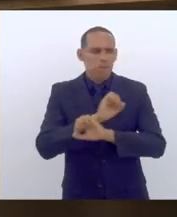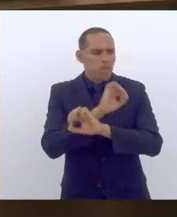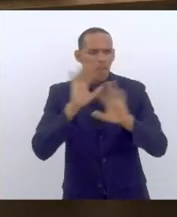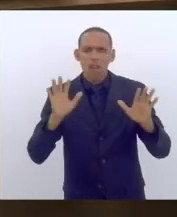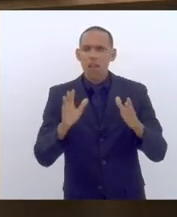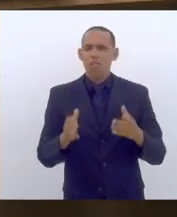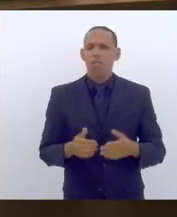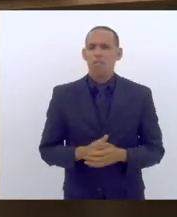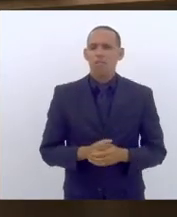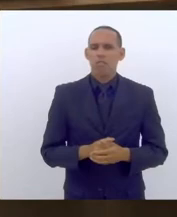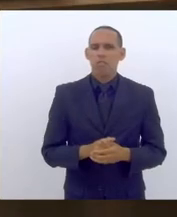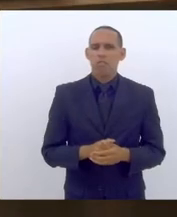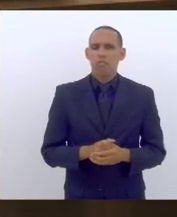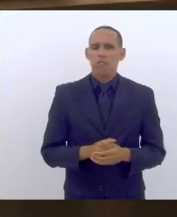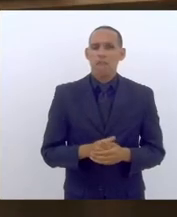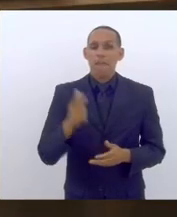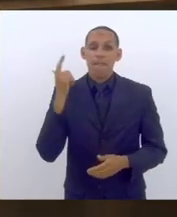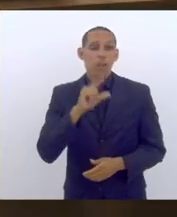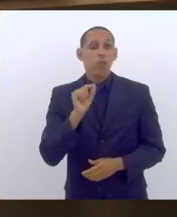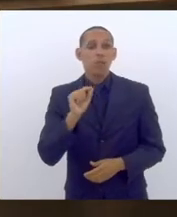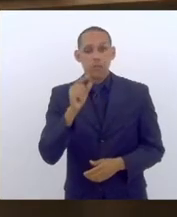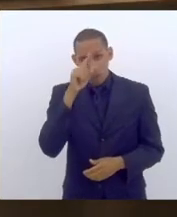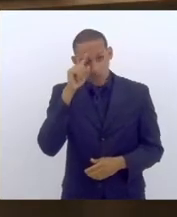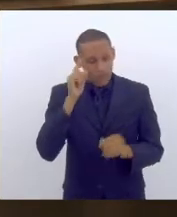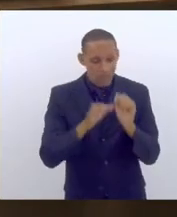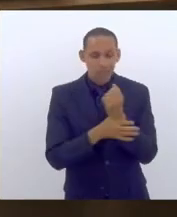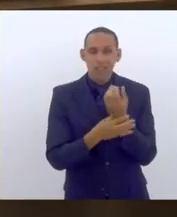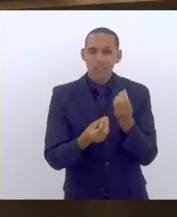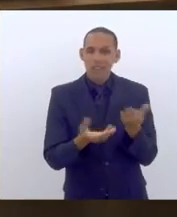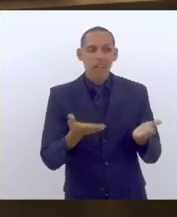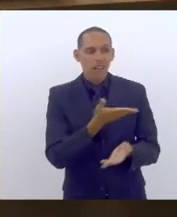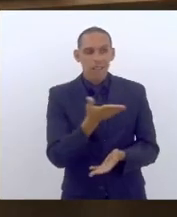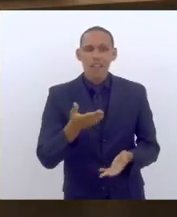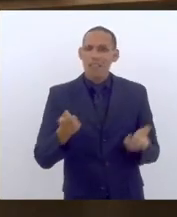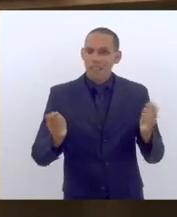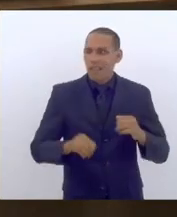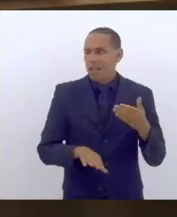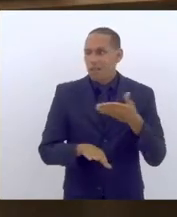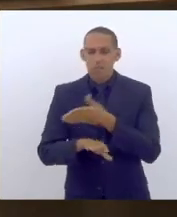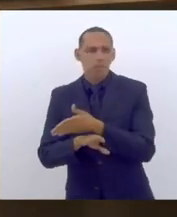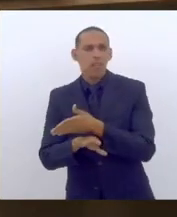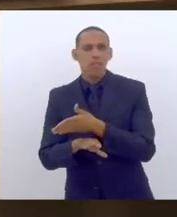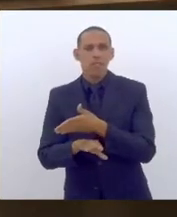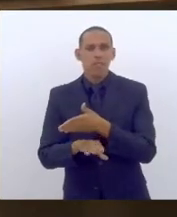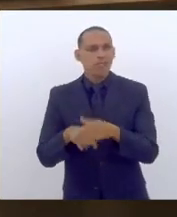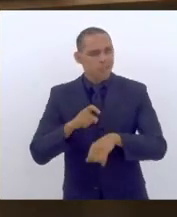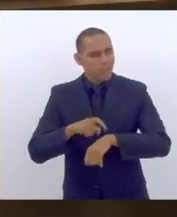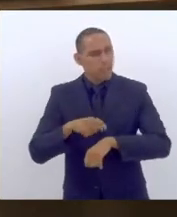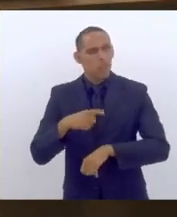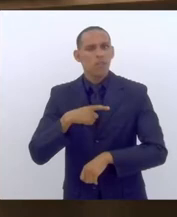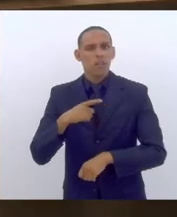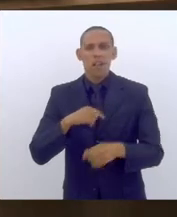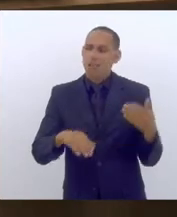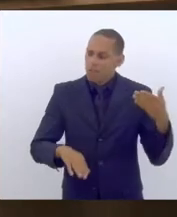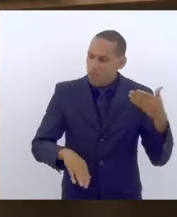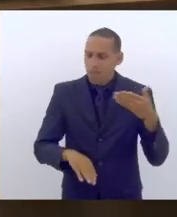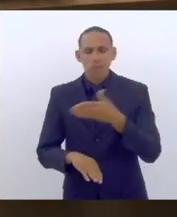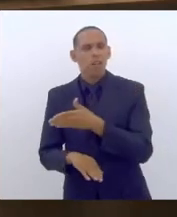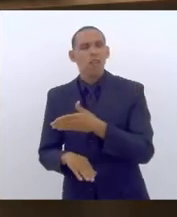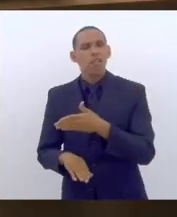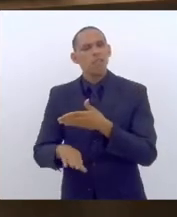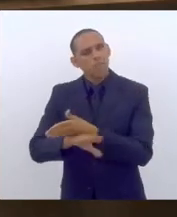mas que Garanta que os estudantes que ainda tem tempo de participar dos jogos possam participar